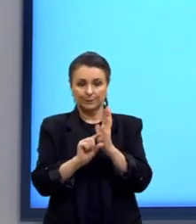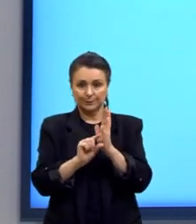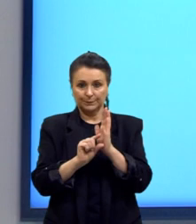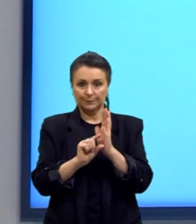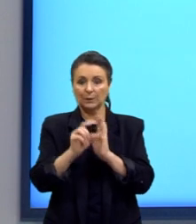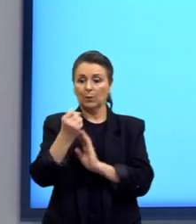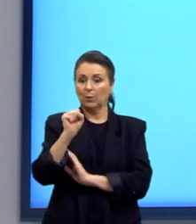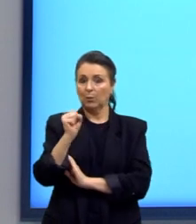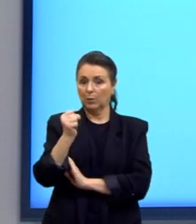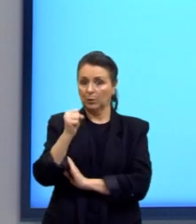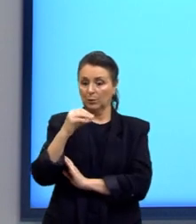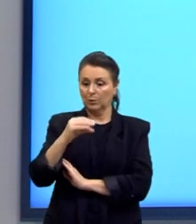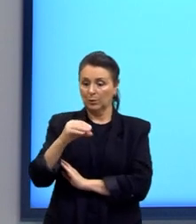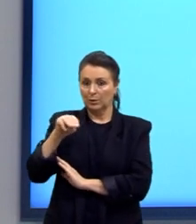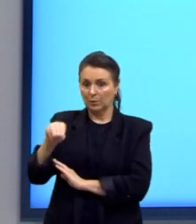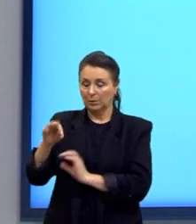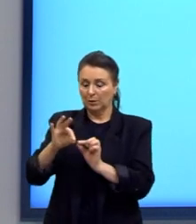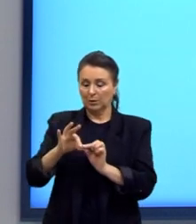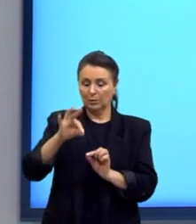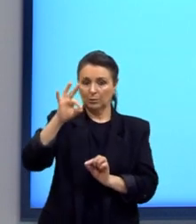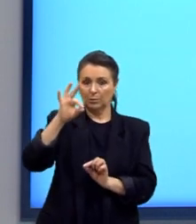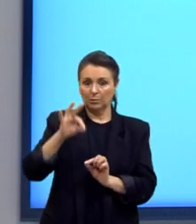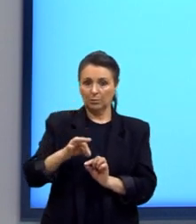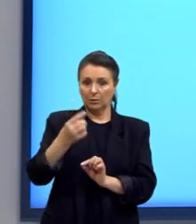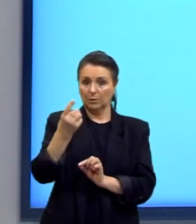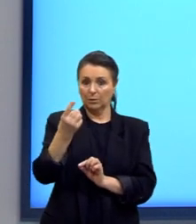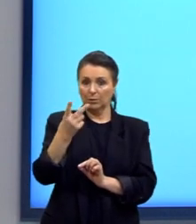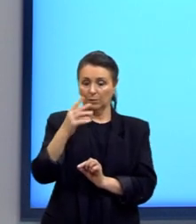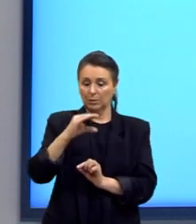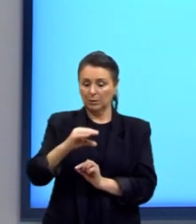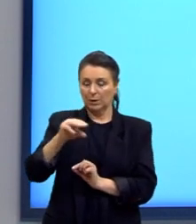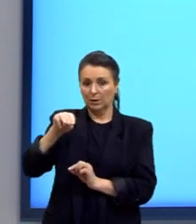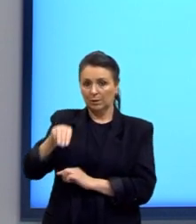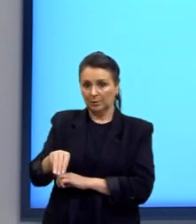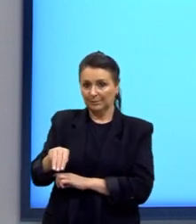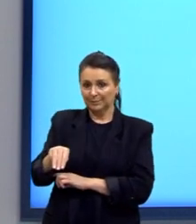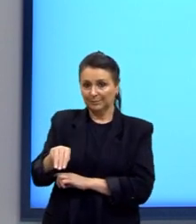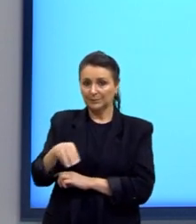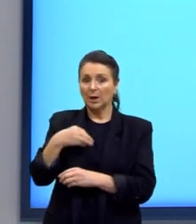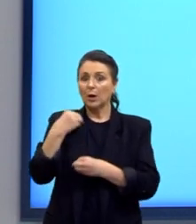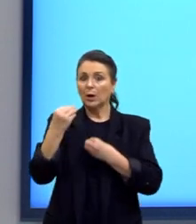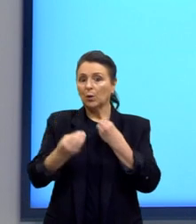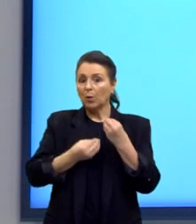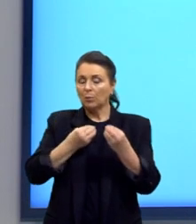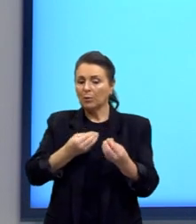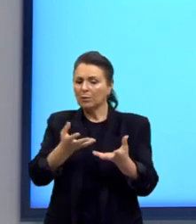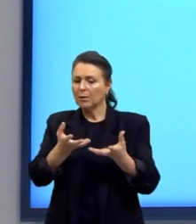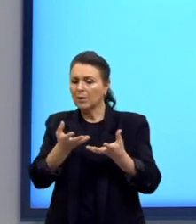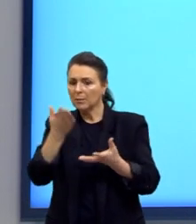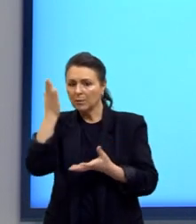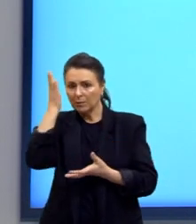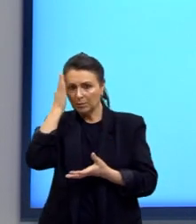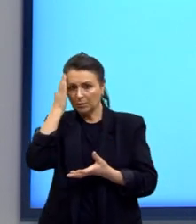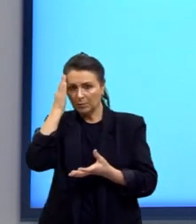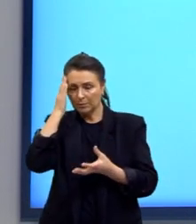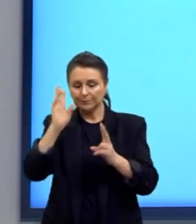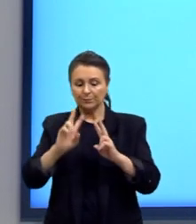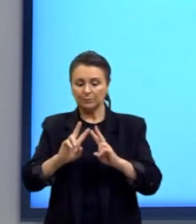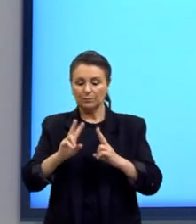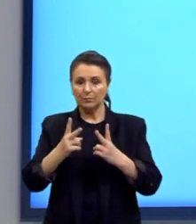8 e a nossa altura de 12 centímetros como nós queremos o volume né quando